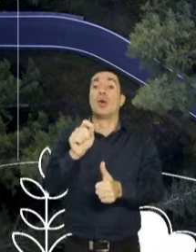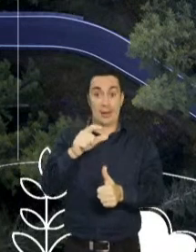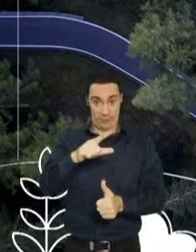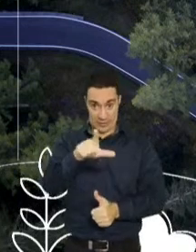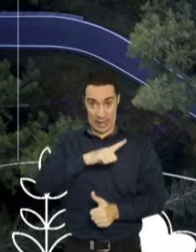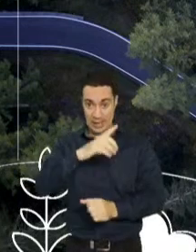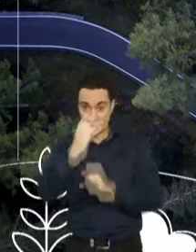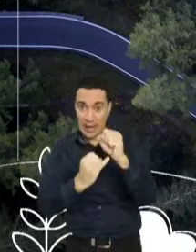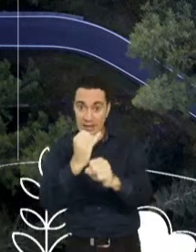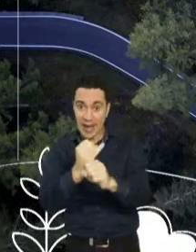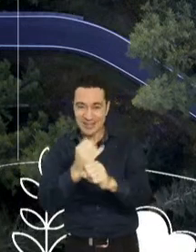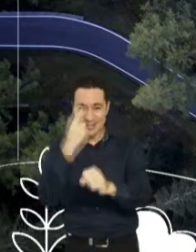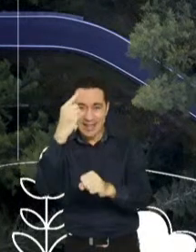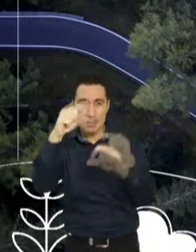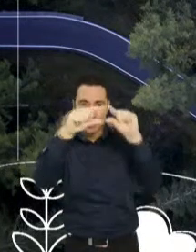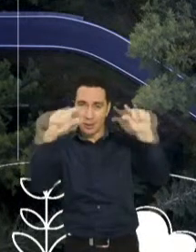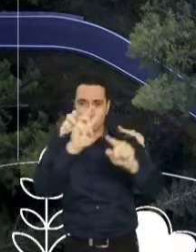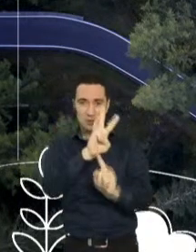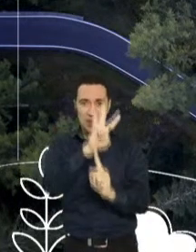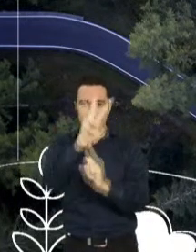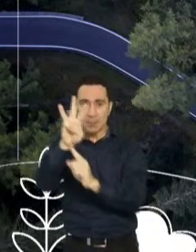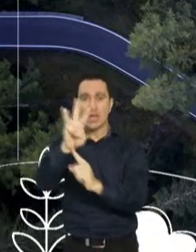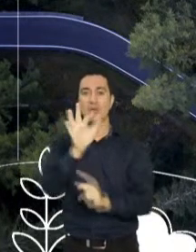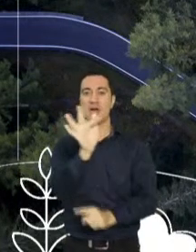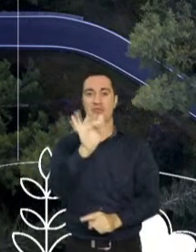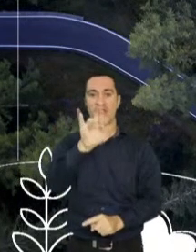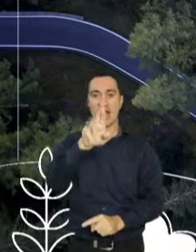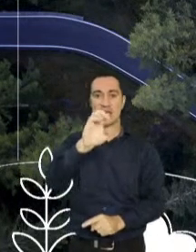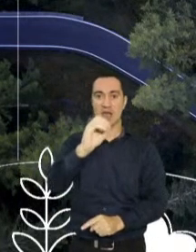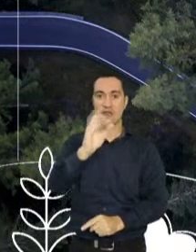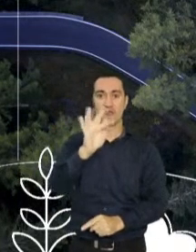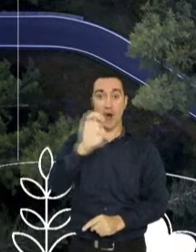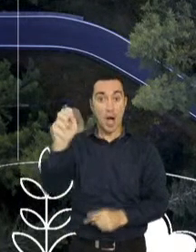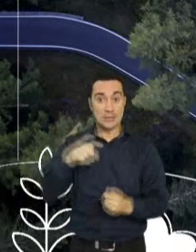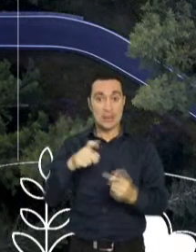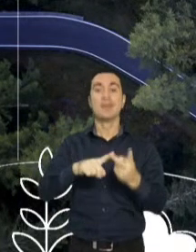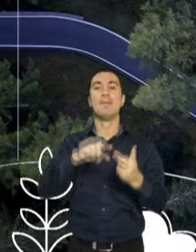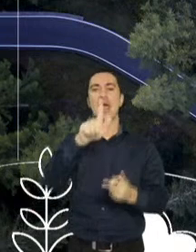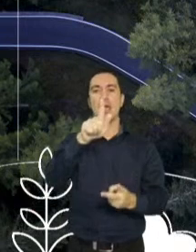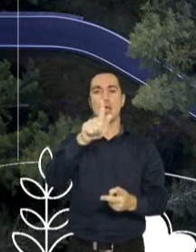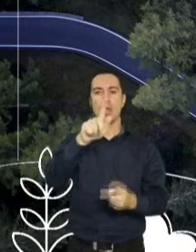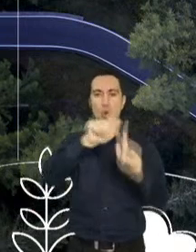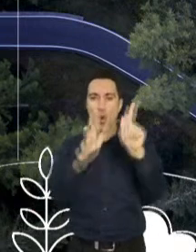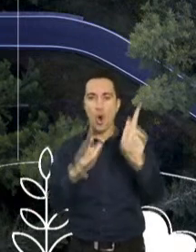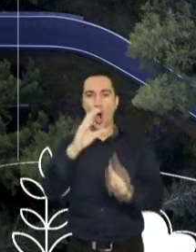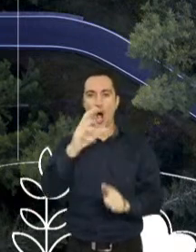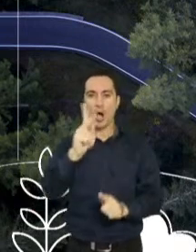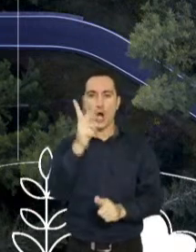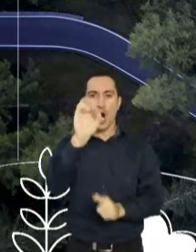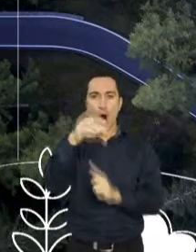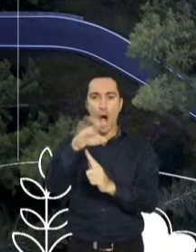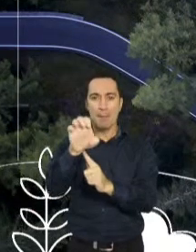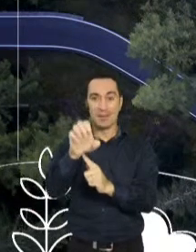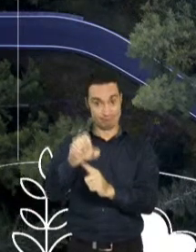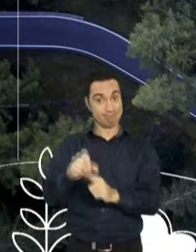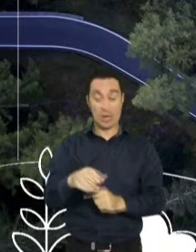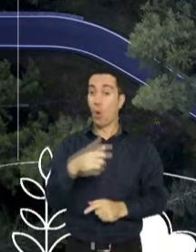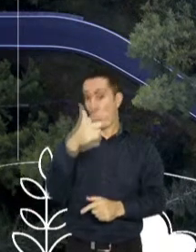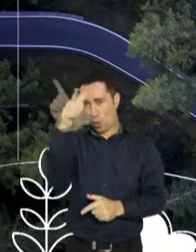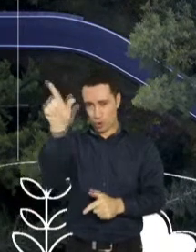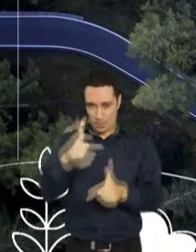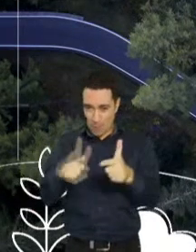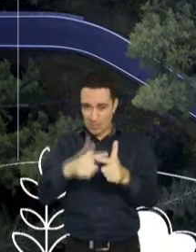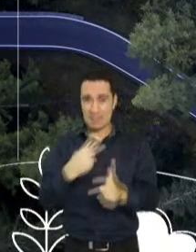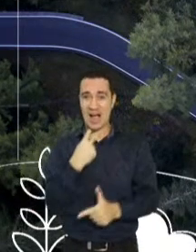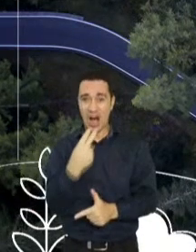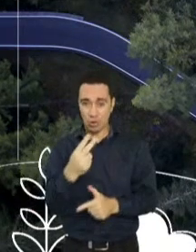está usando ou os navegadores Firefox ou Google Chrome. E se você tiver algum problema no áudio,